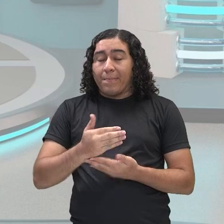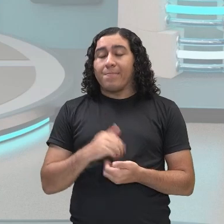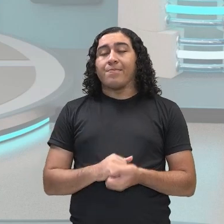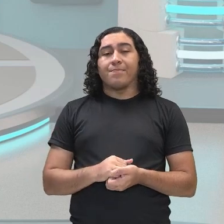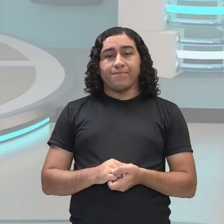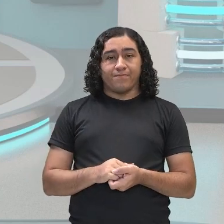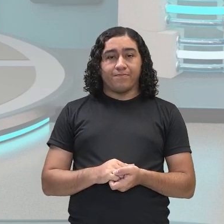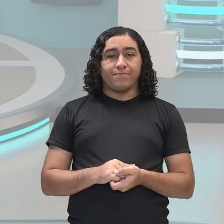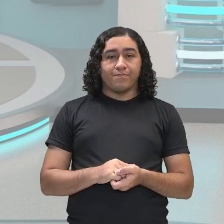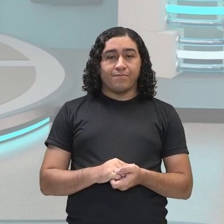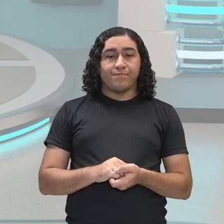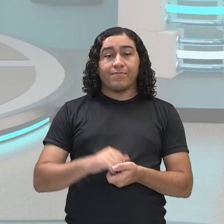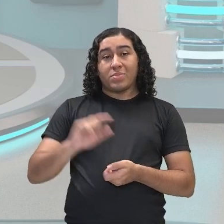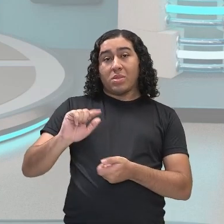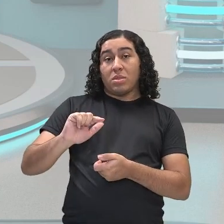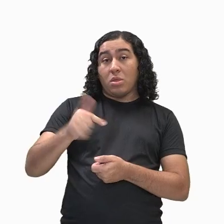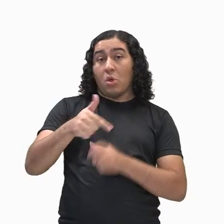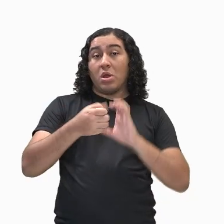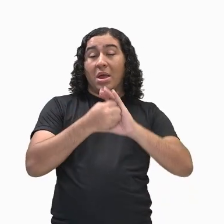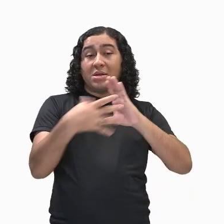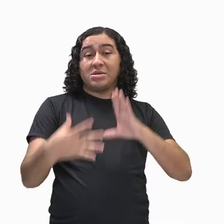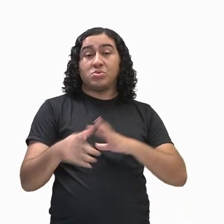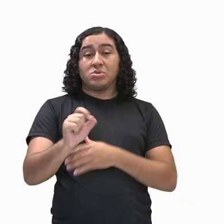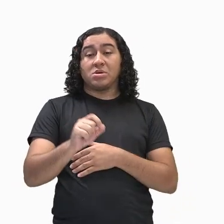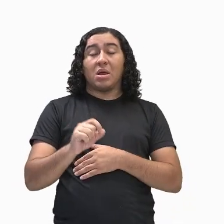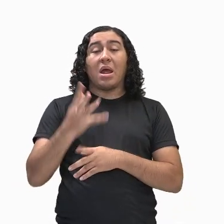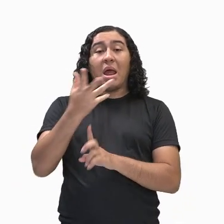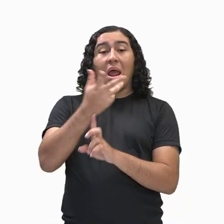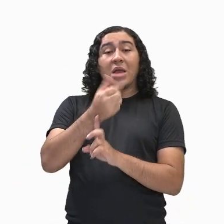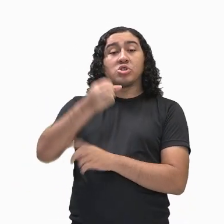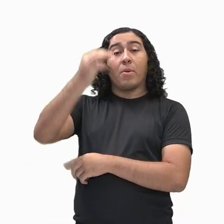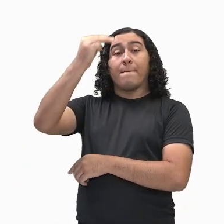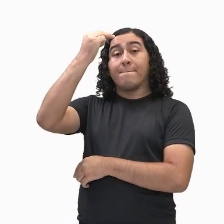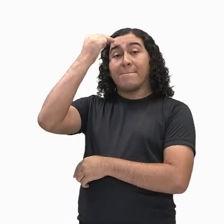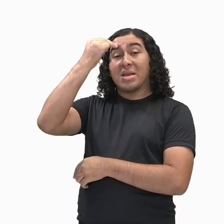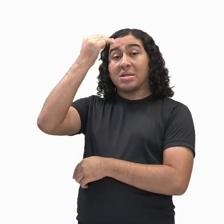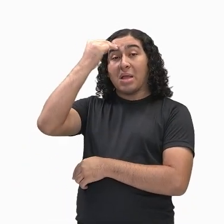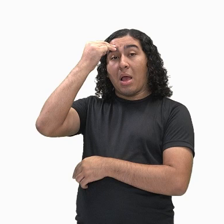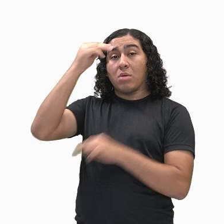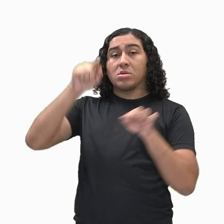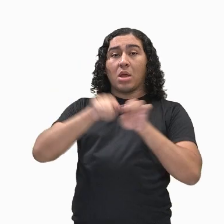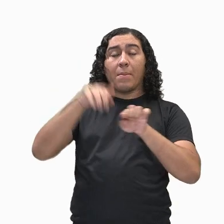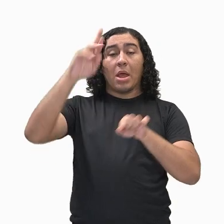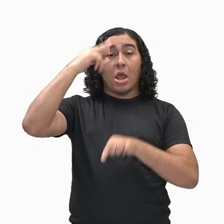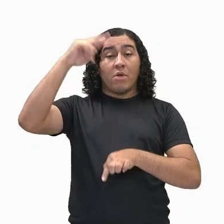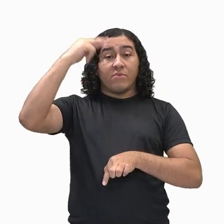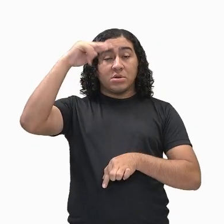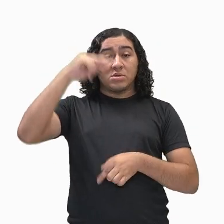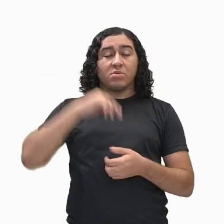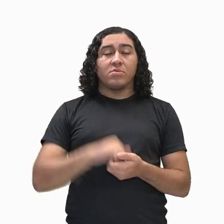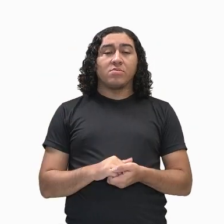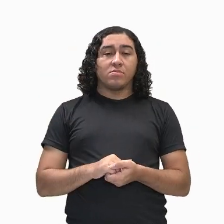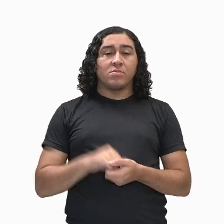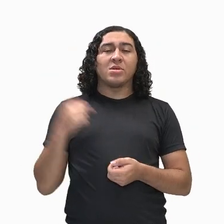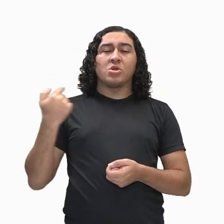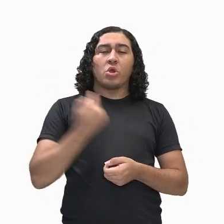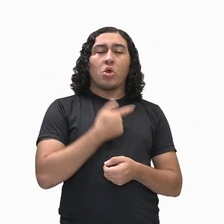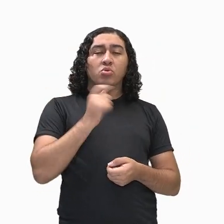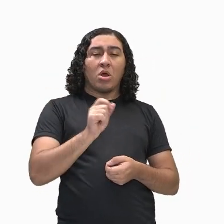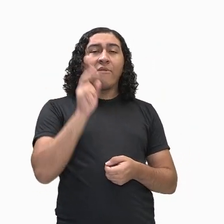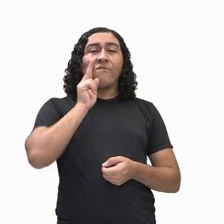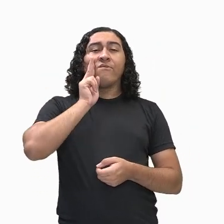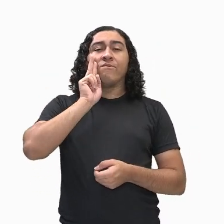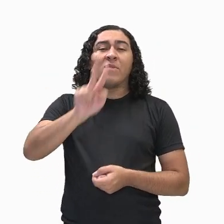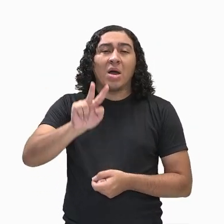outras características é a arte mental e reflexiva. Aí a gente fazer uma